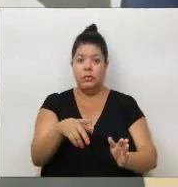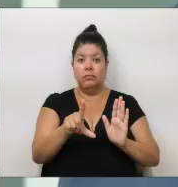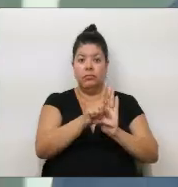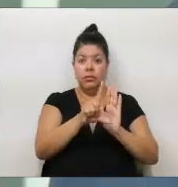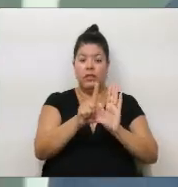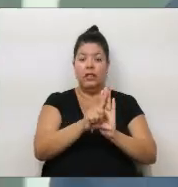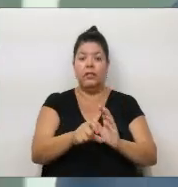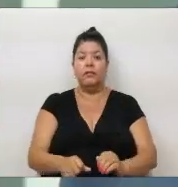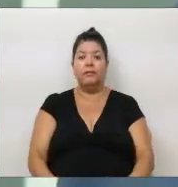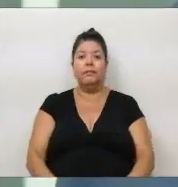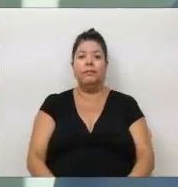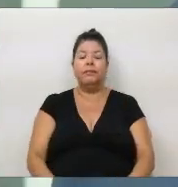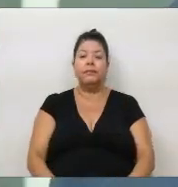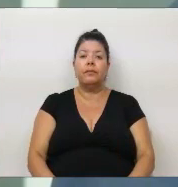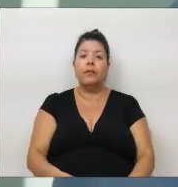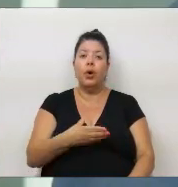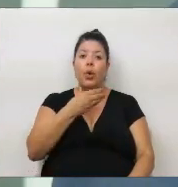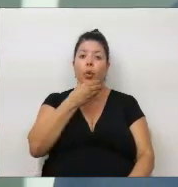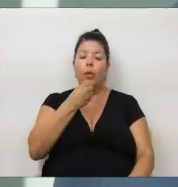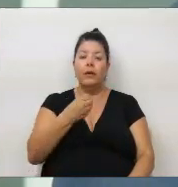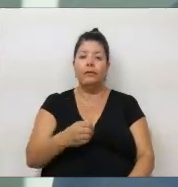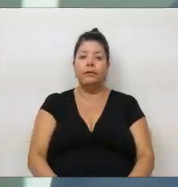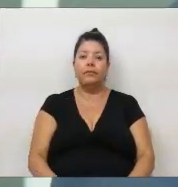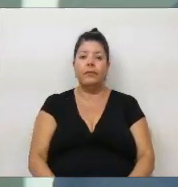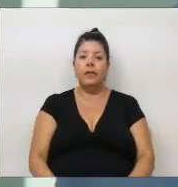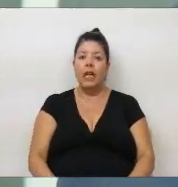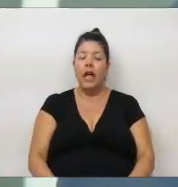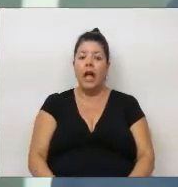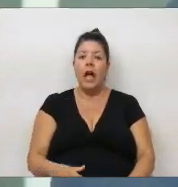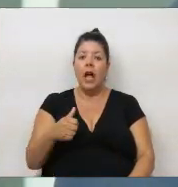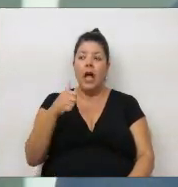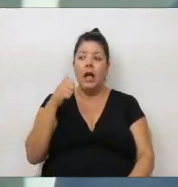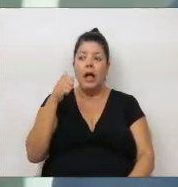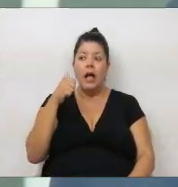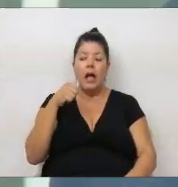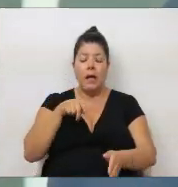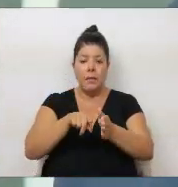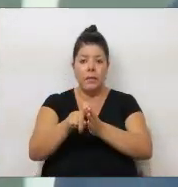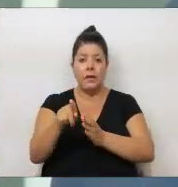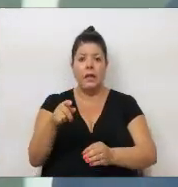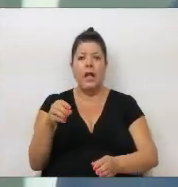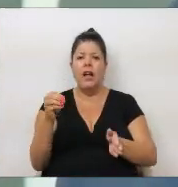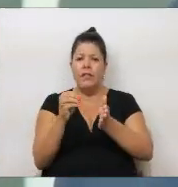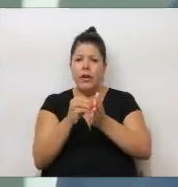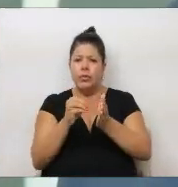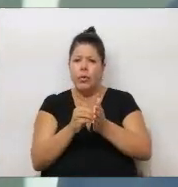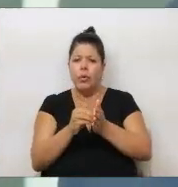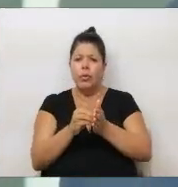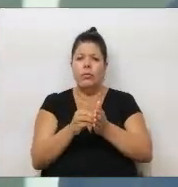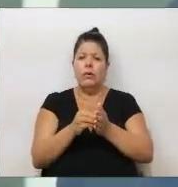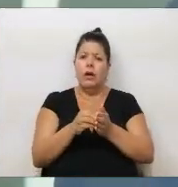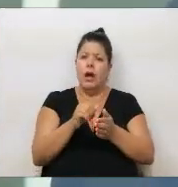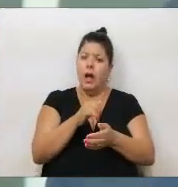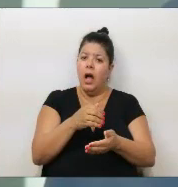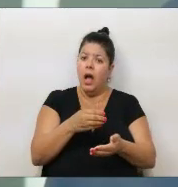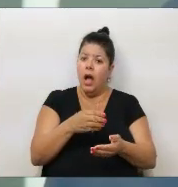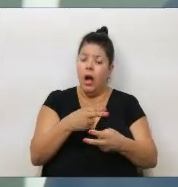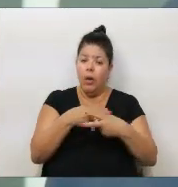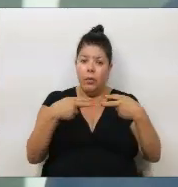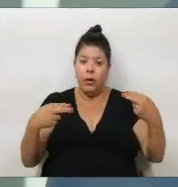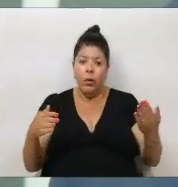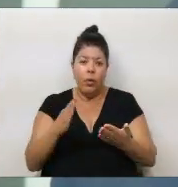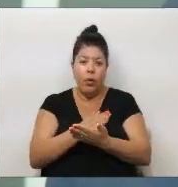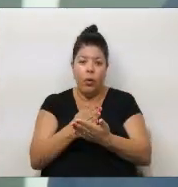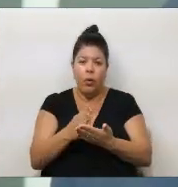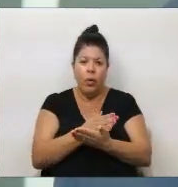legislativo. Candidata, se teve, se faltou de repente algum ponto, né, algum aspecto da gestão que eu não